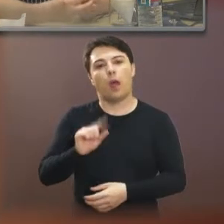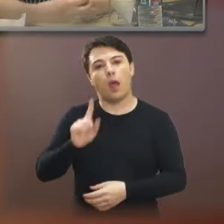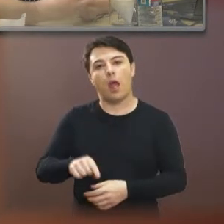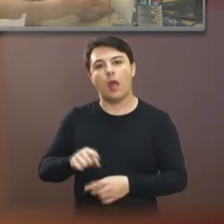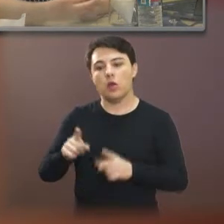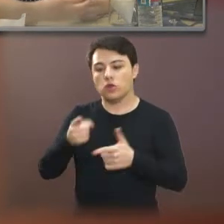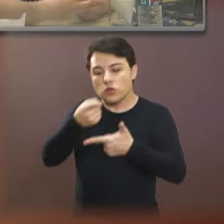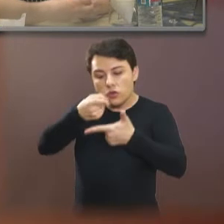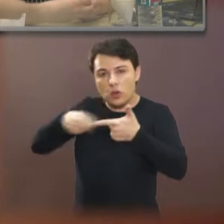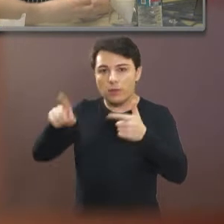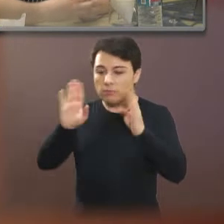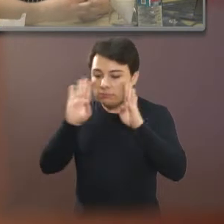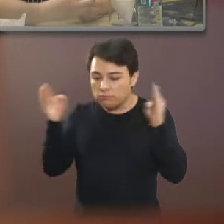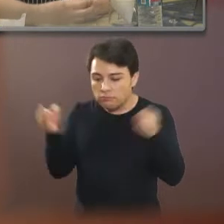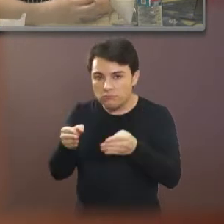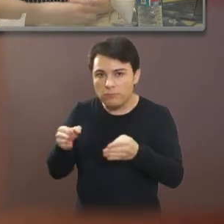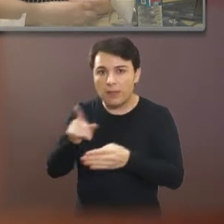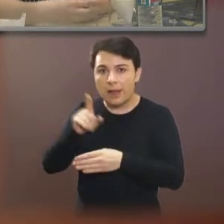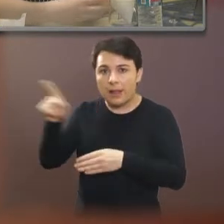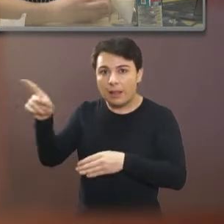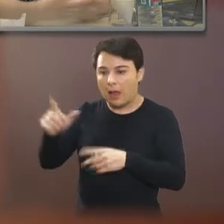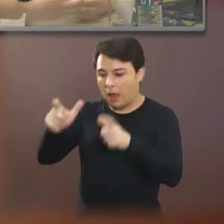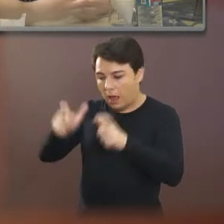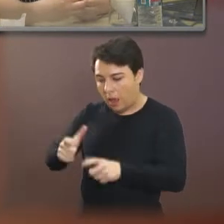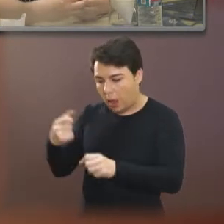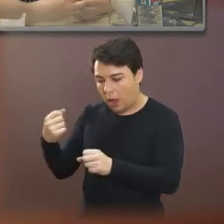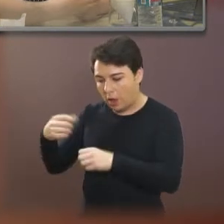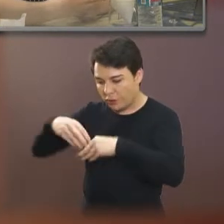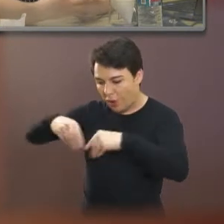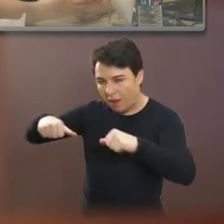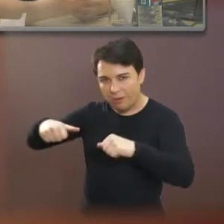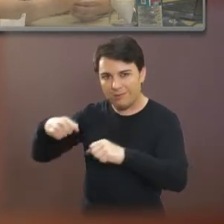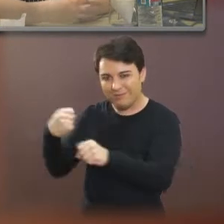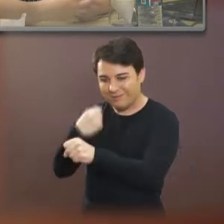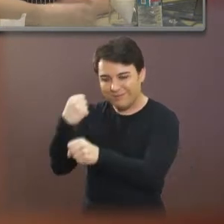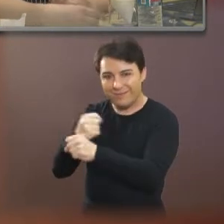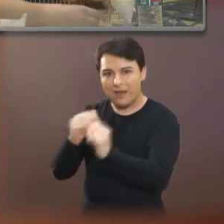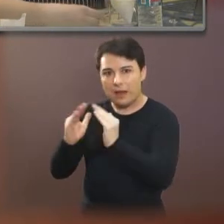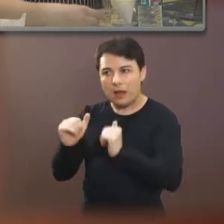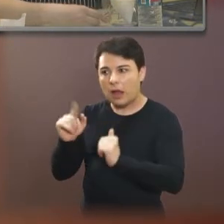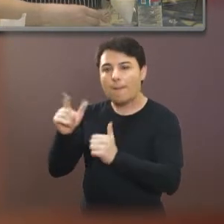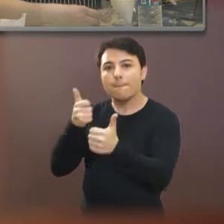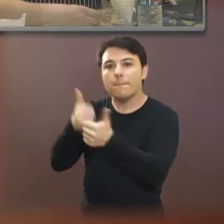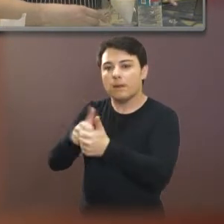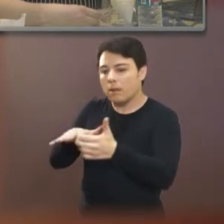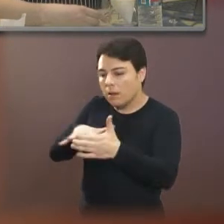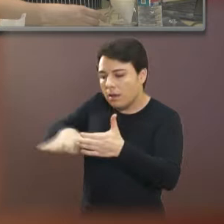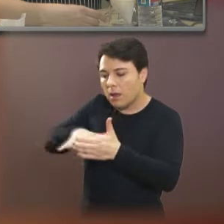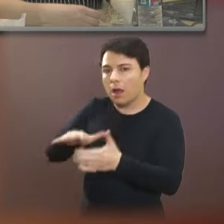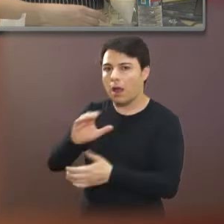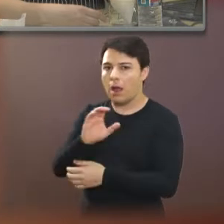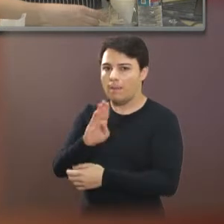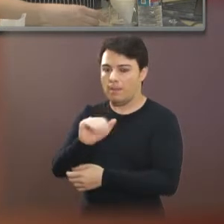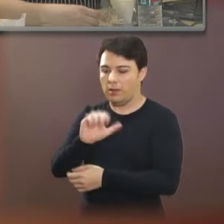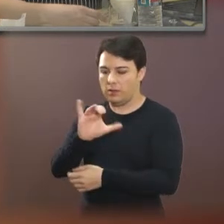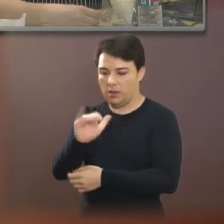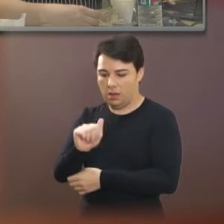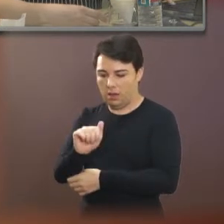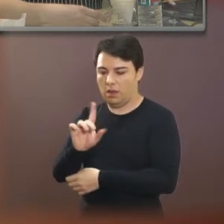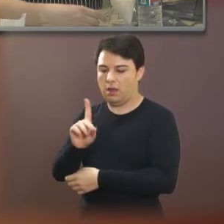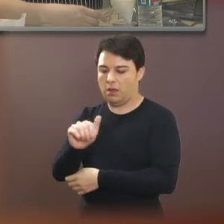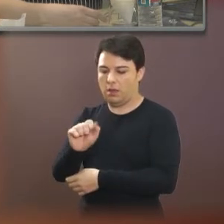mais especificamente do uso do solo e da ocupação urbana na Bacia das Cruzes.